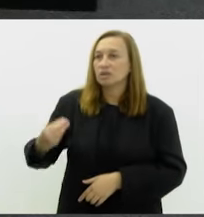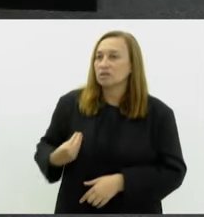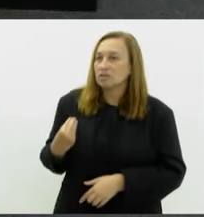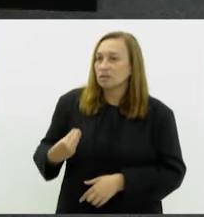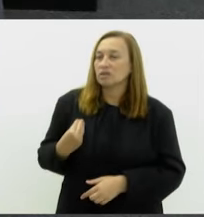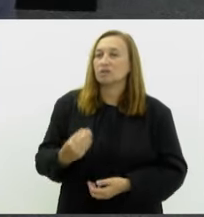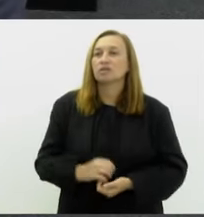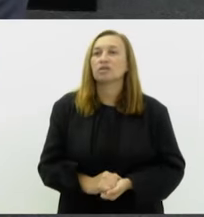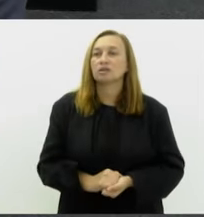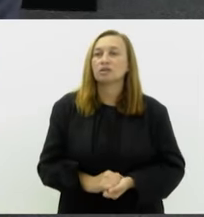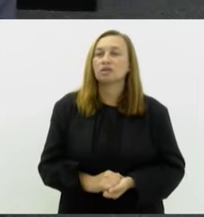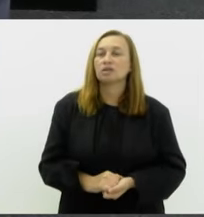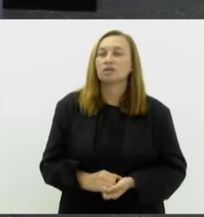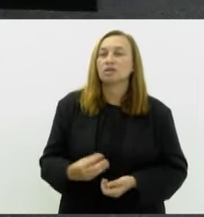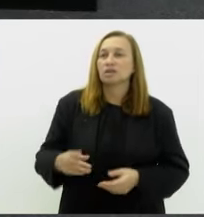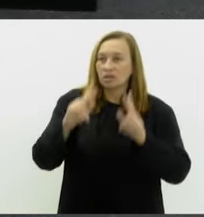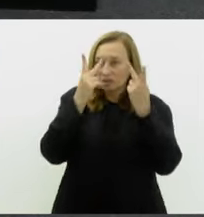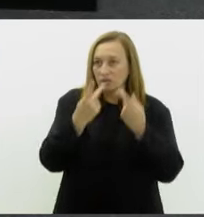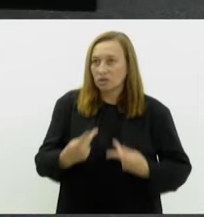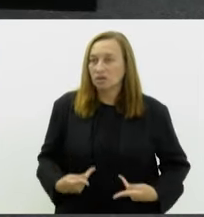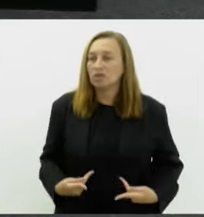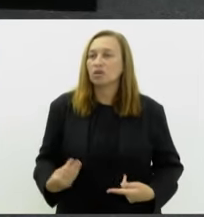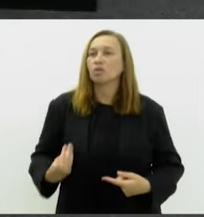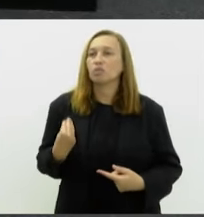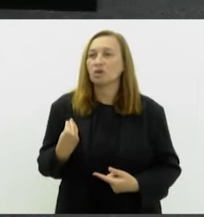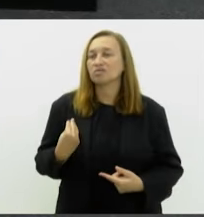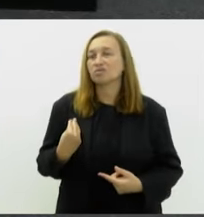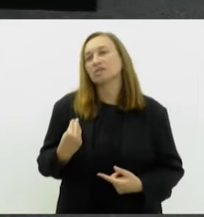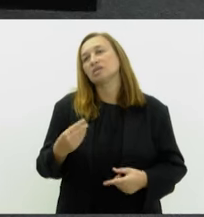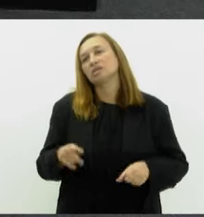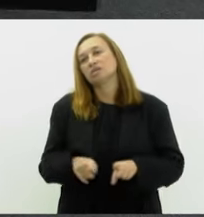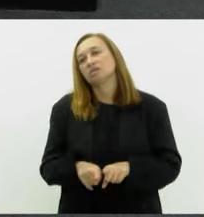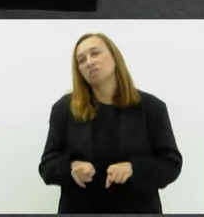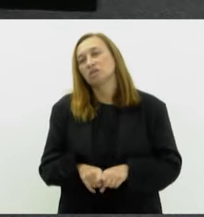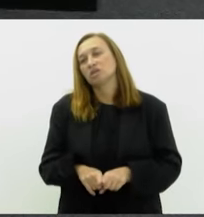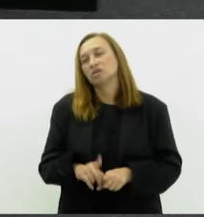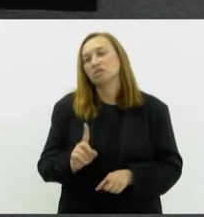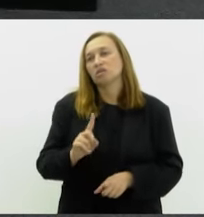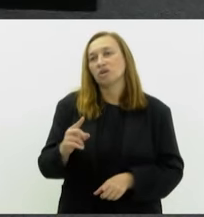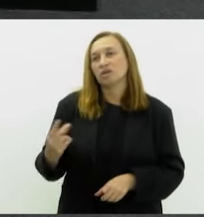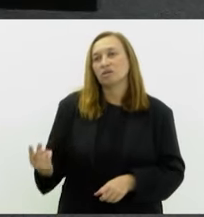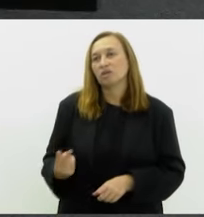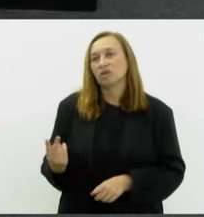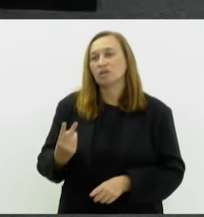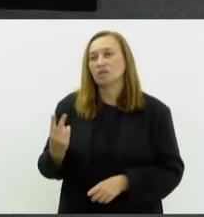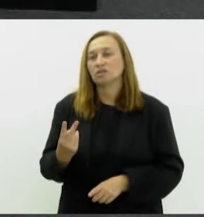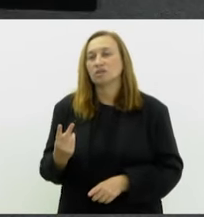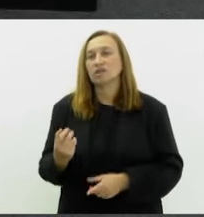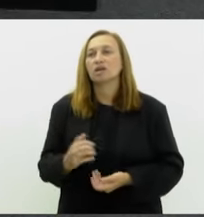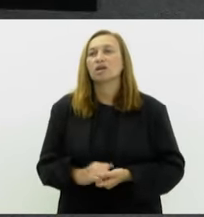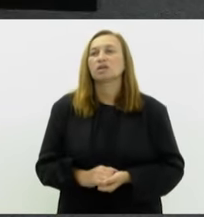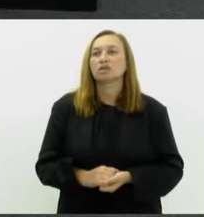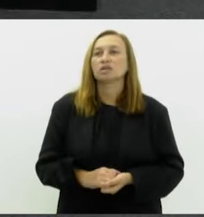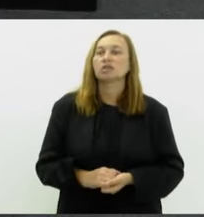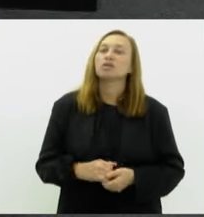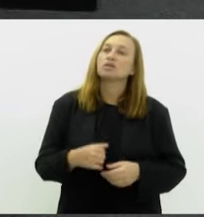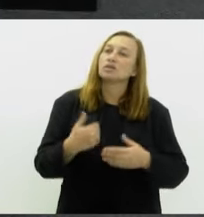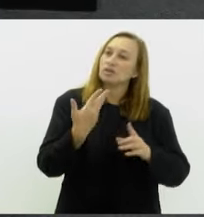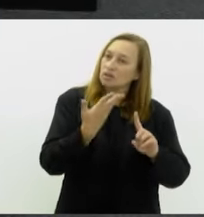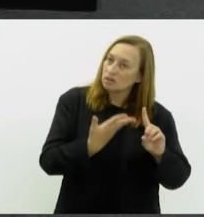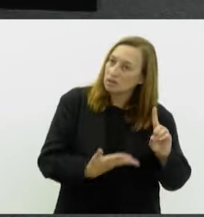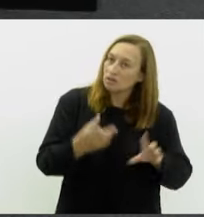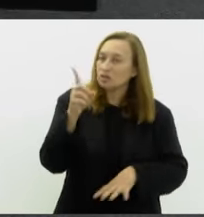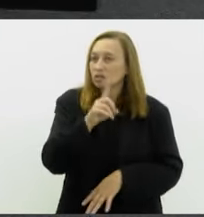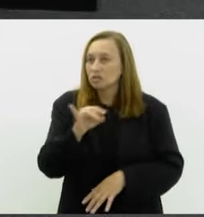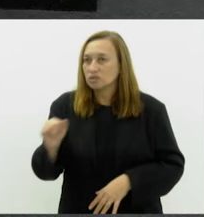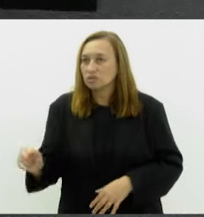sobrevivência da vida humana, mas também não é priorizado ou fortalecido como tal. Então, referenciar o Dia